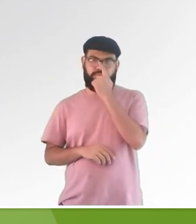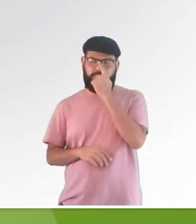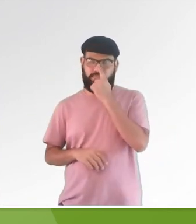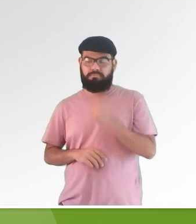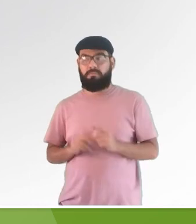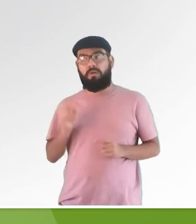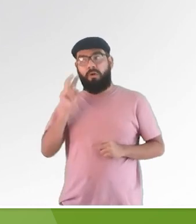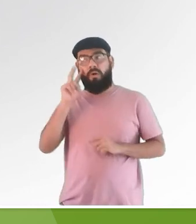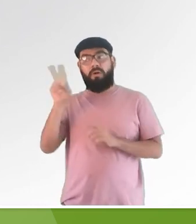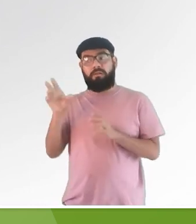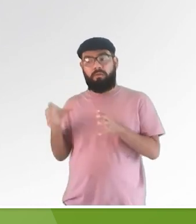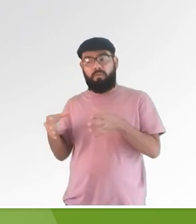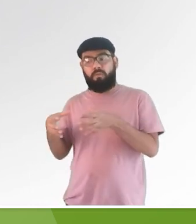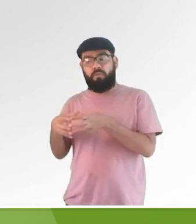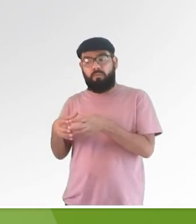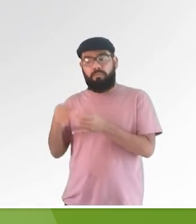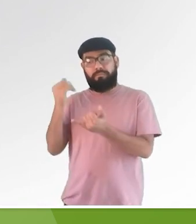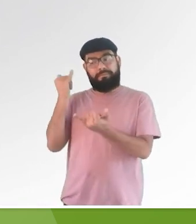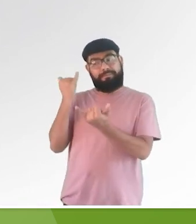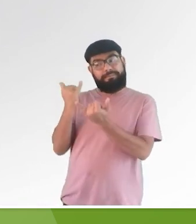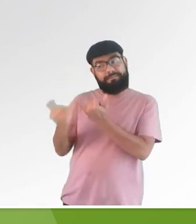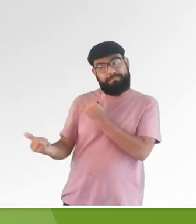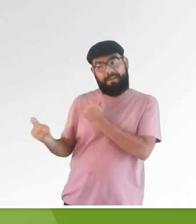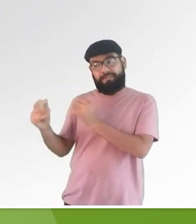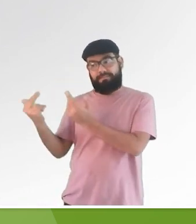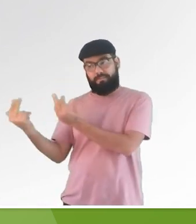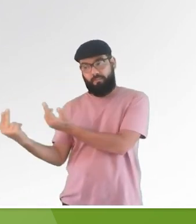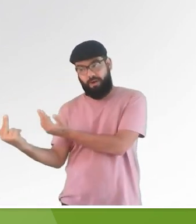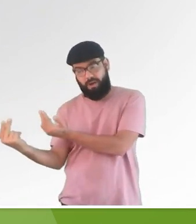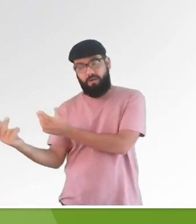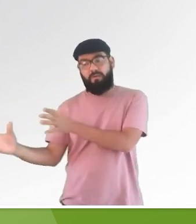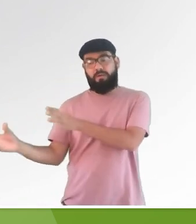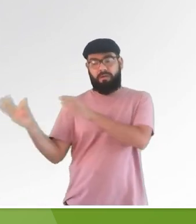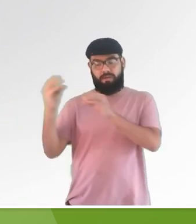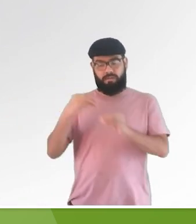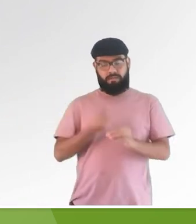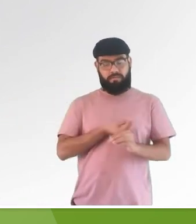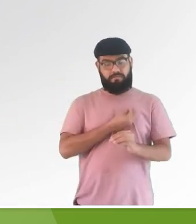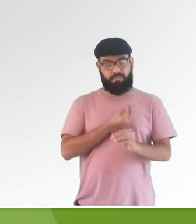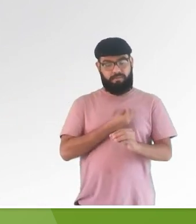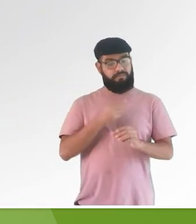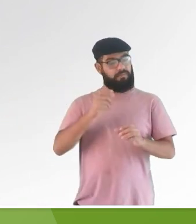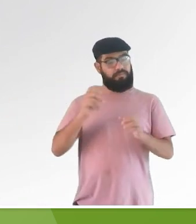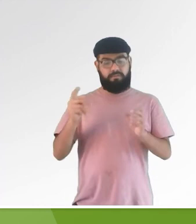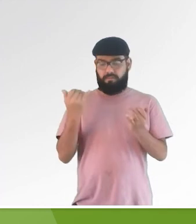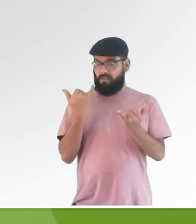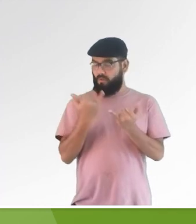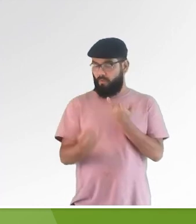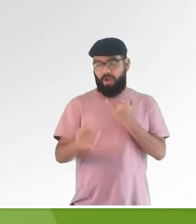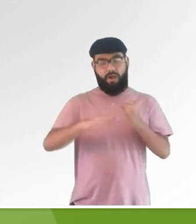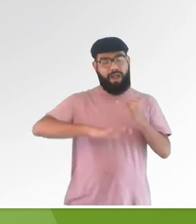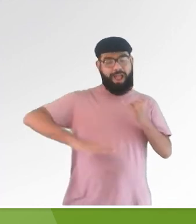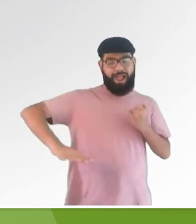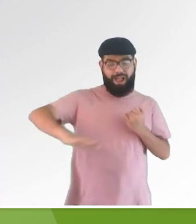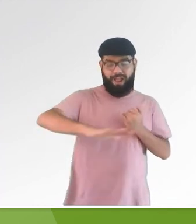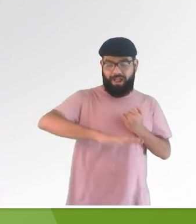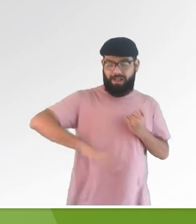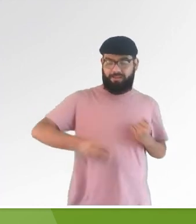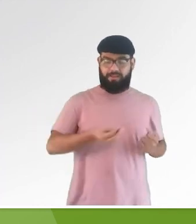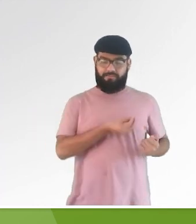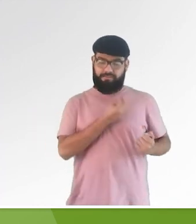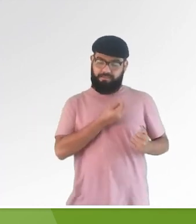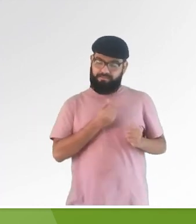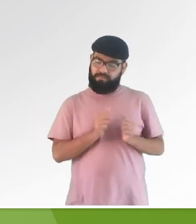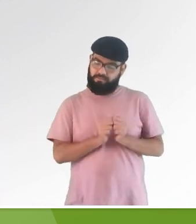da mesma espécie, que vivem numa mesma área em um determinado período. Então, a gente tem aqui,